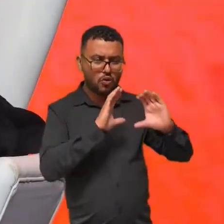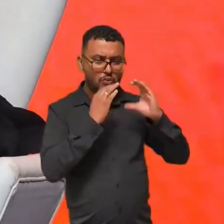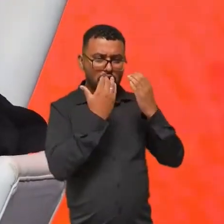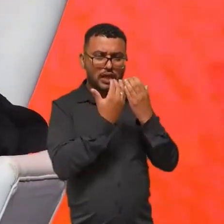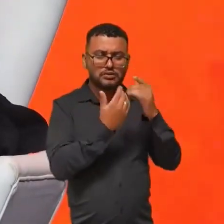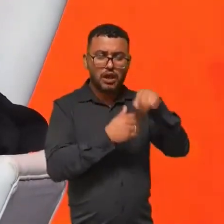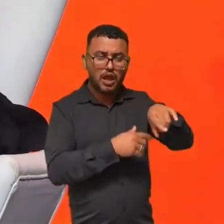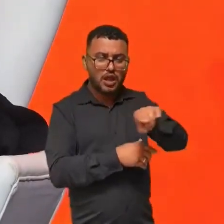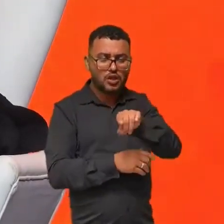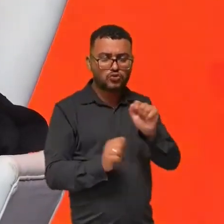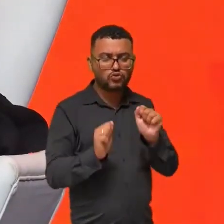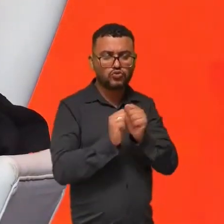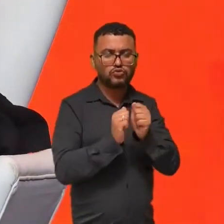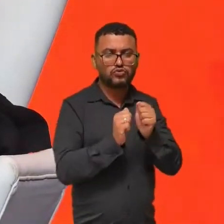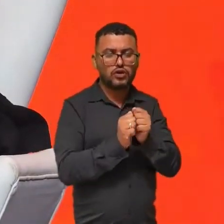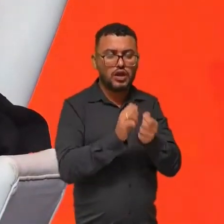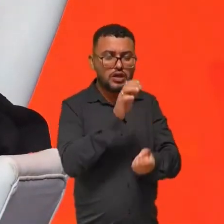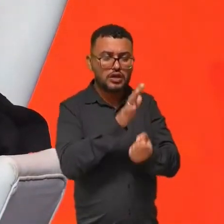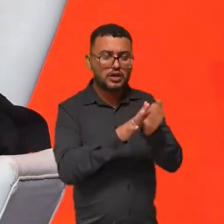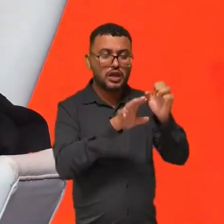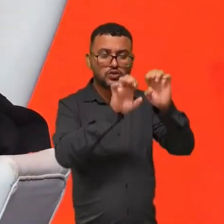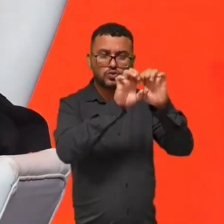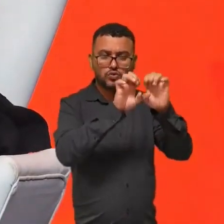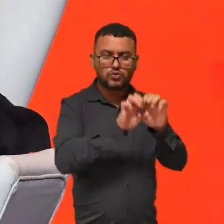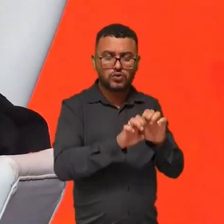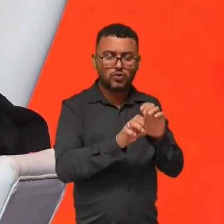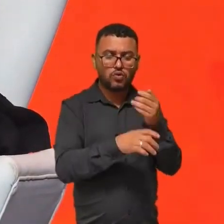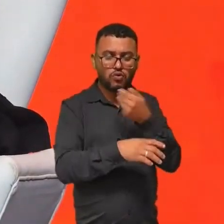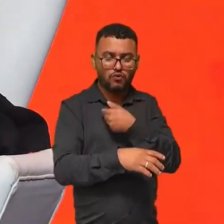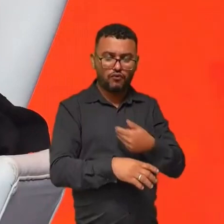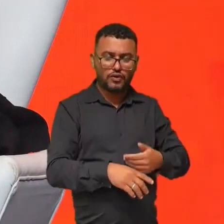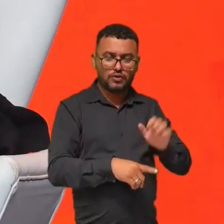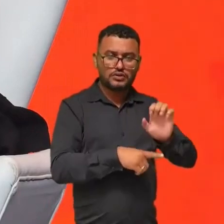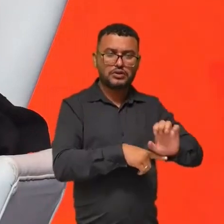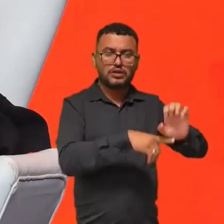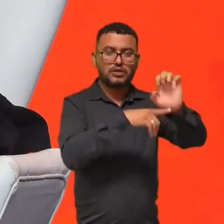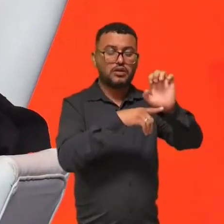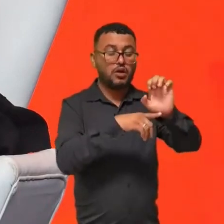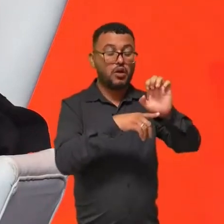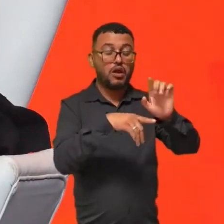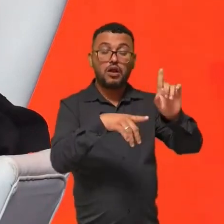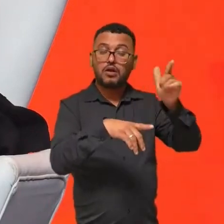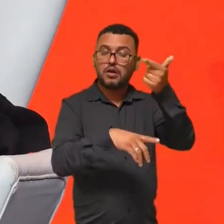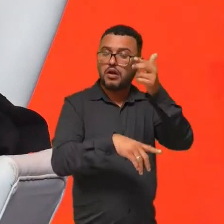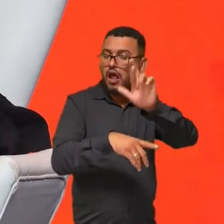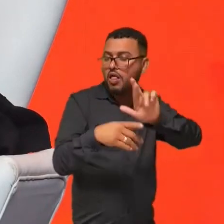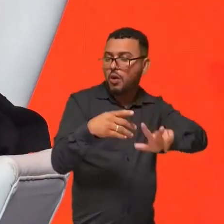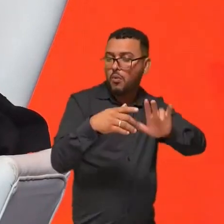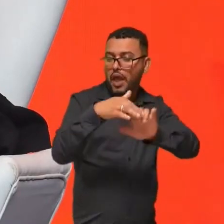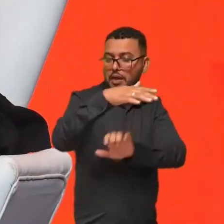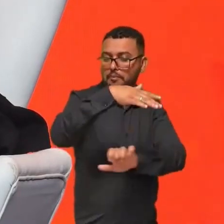de Estado, e que não é uma instituição corporativa, uma instituição de profissionais que trabalham no dia a dia da...